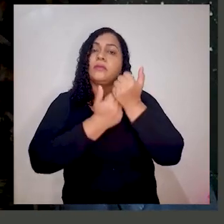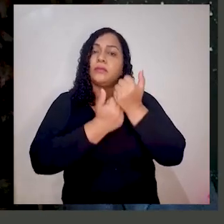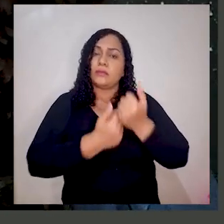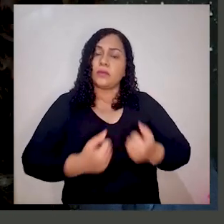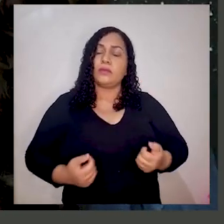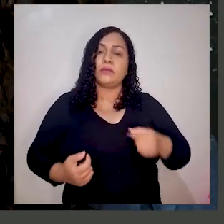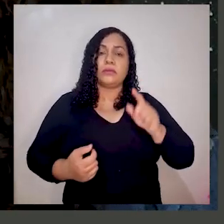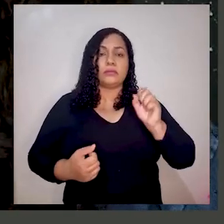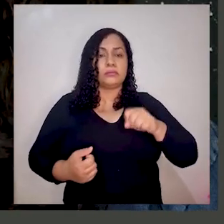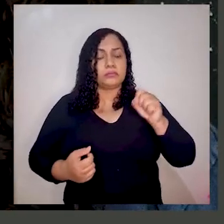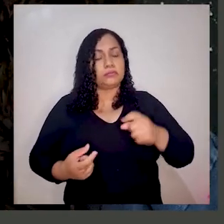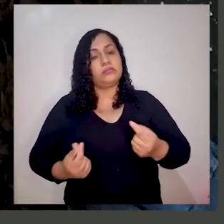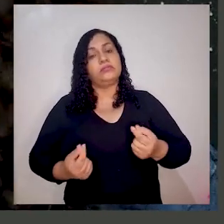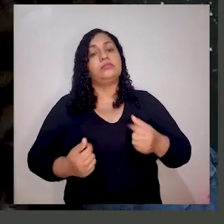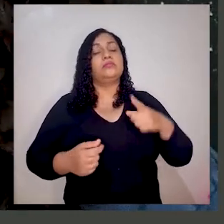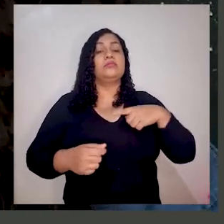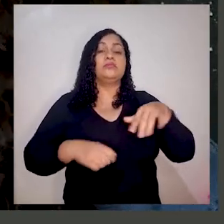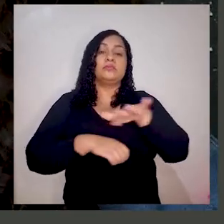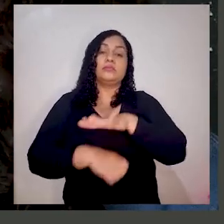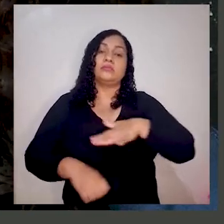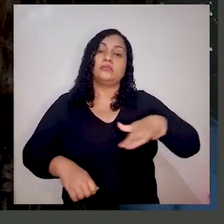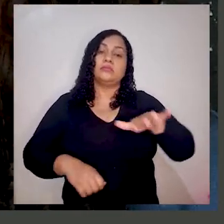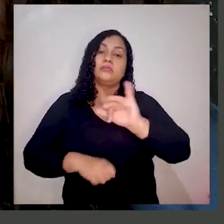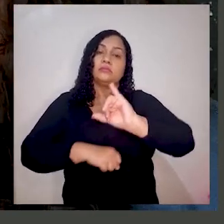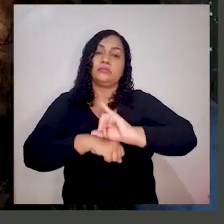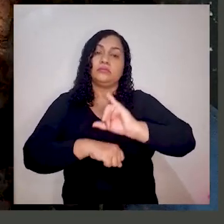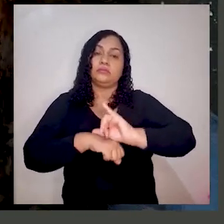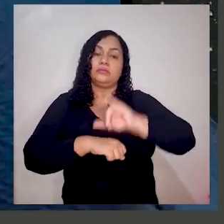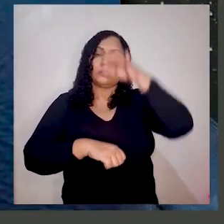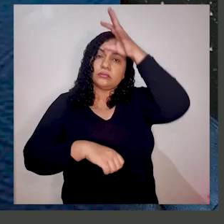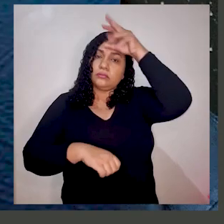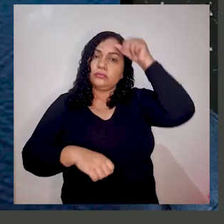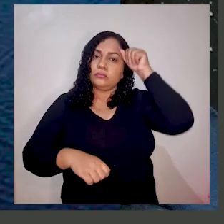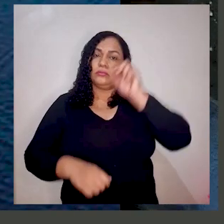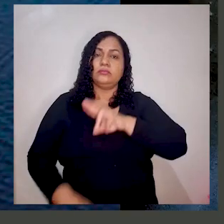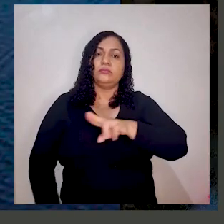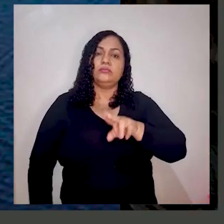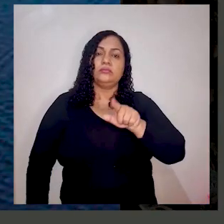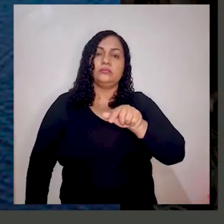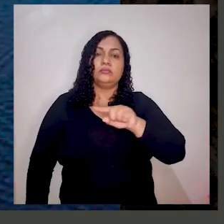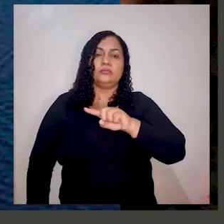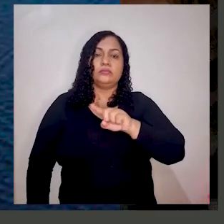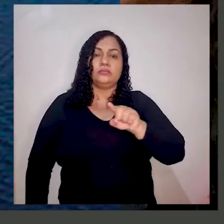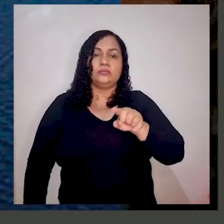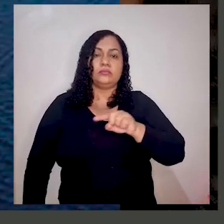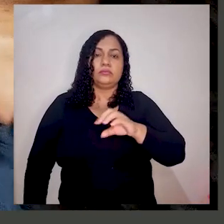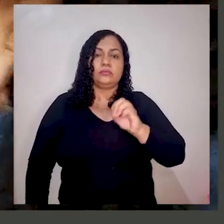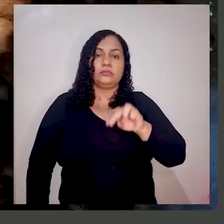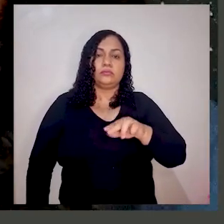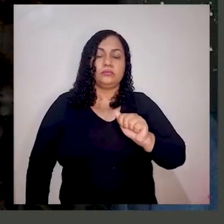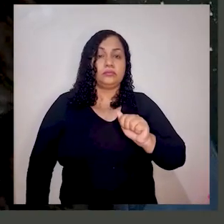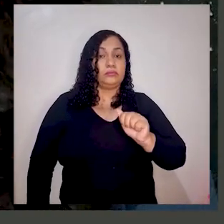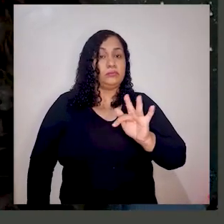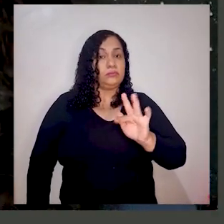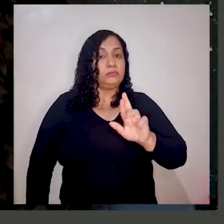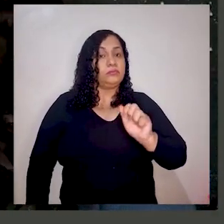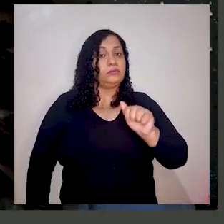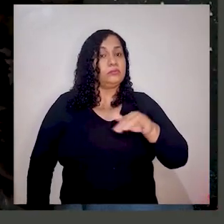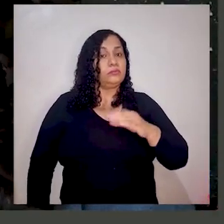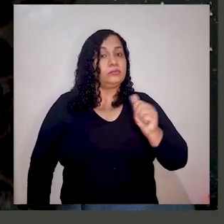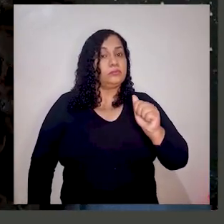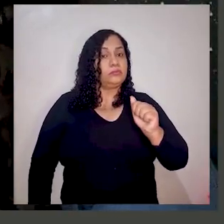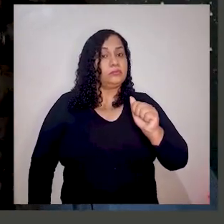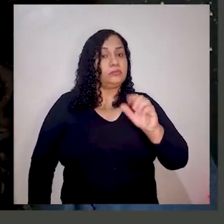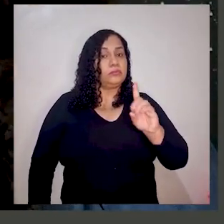Então hoje, aqui em Manaus, existe uma área, um polo industrial chamado aqui de Zona Franca de